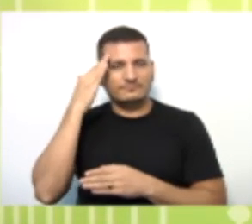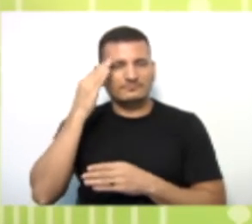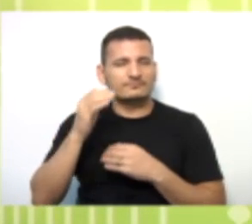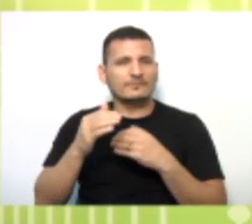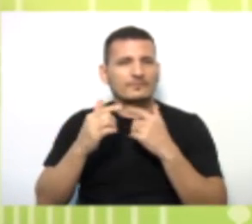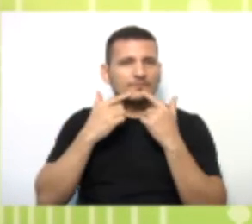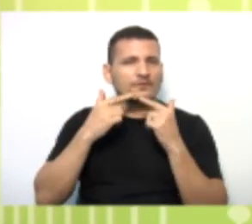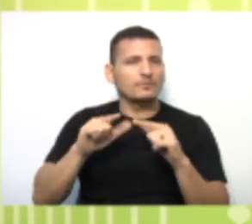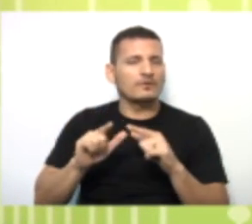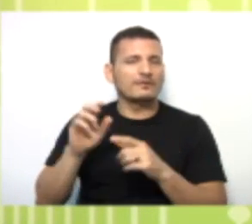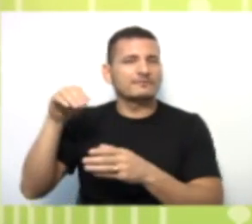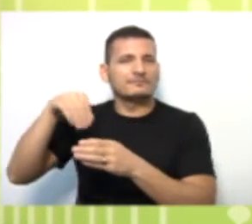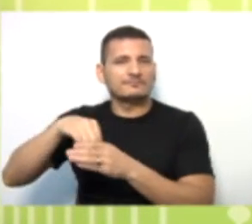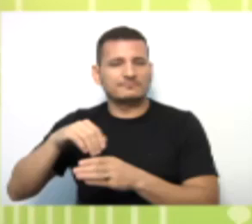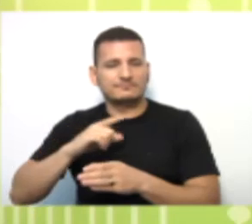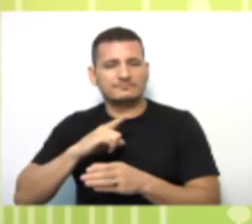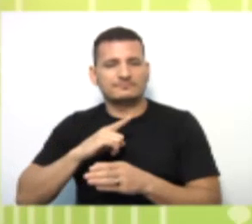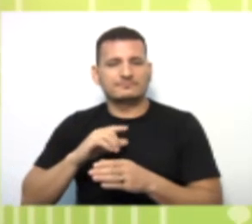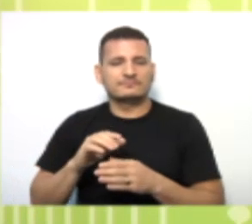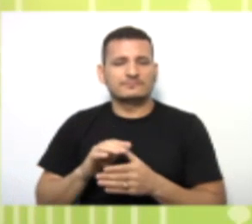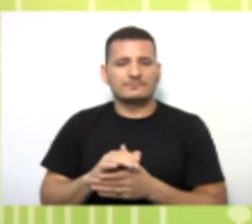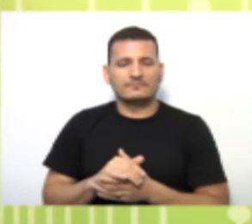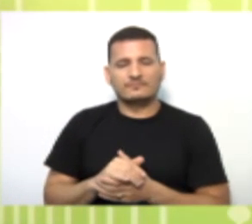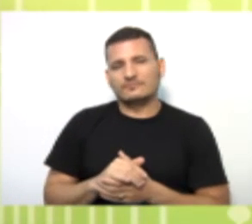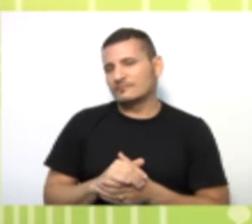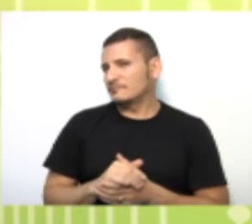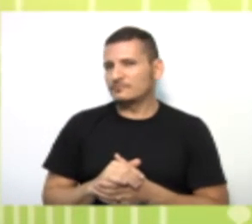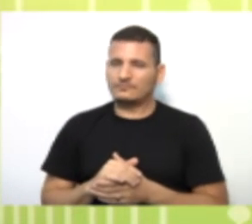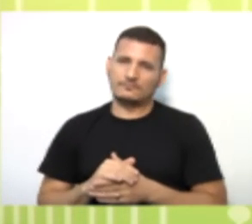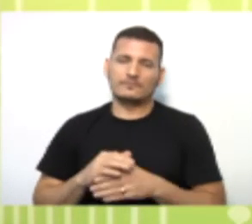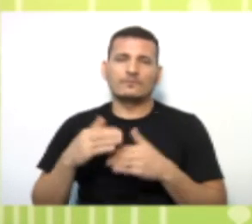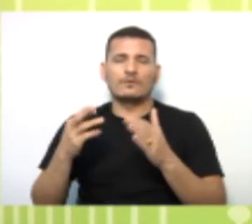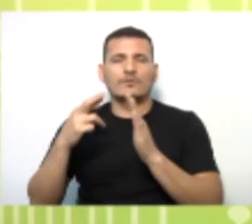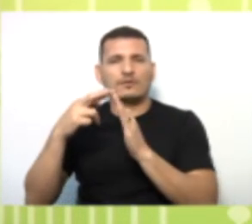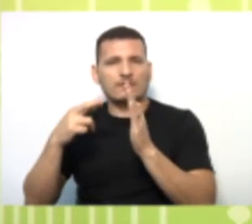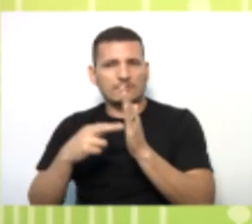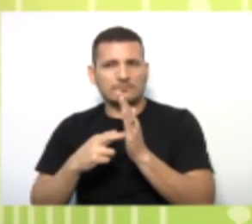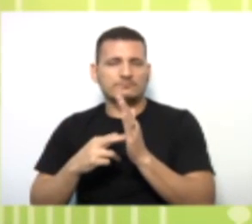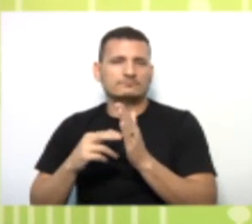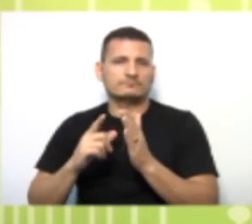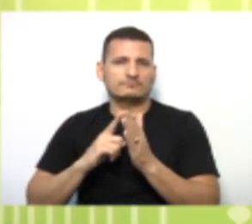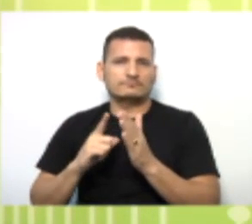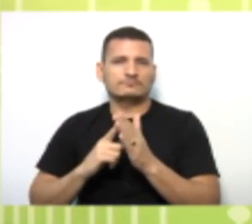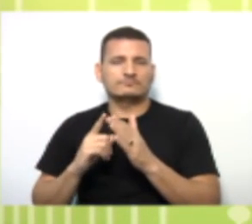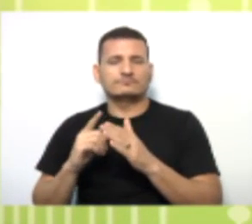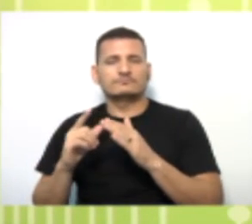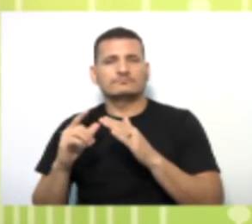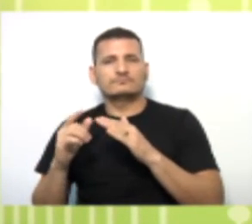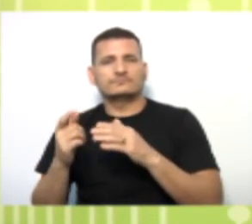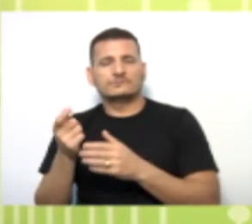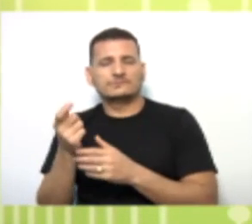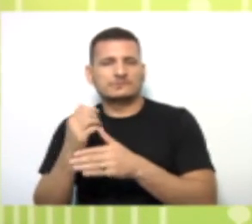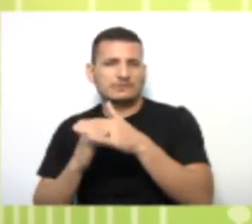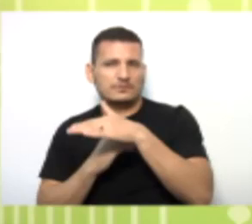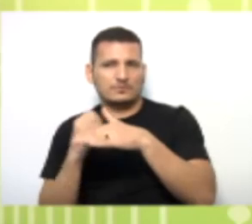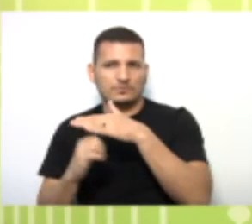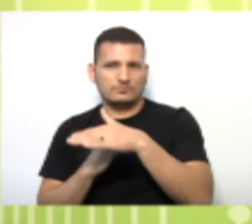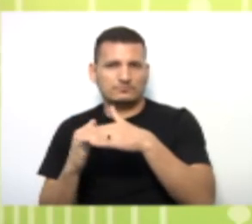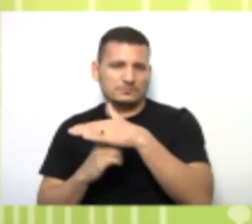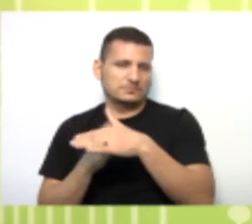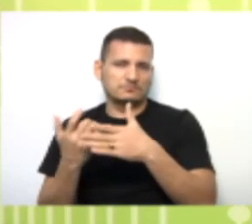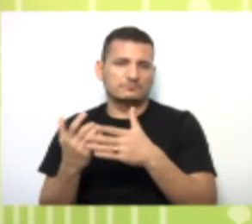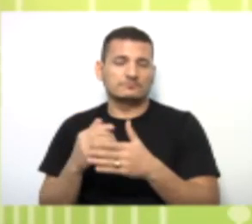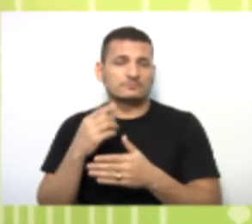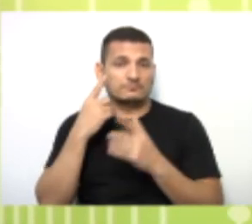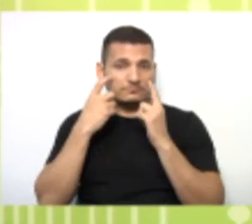é a linguagem que tem por trás, você vai saber quais são as regras de negócio que tem por trás dele, tá? Então isso é muito interessante demais para